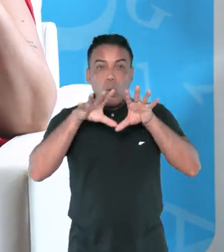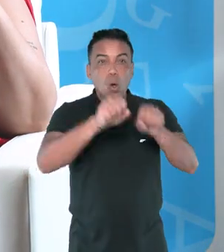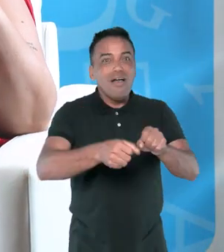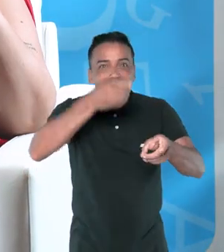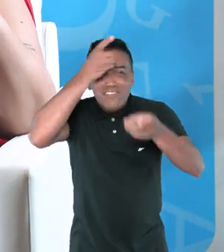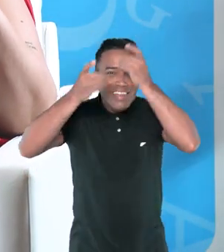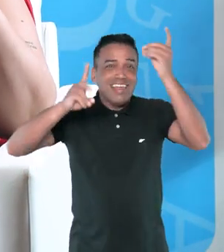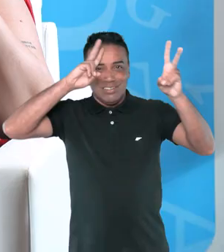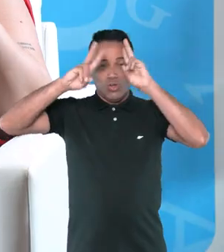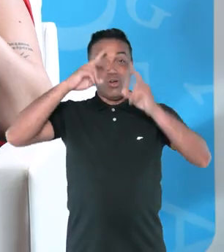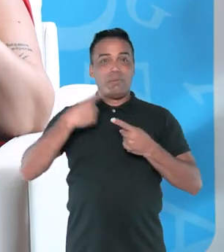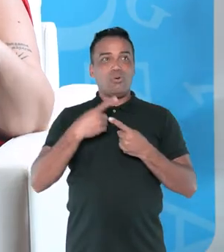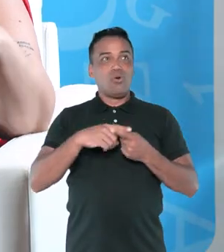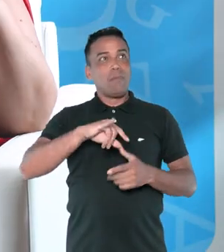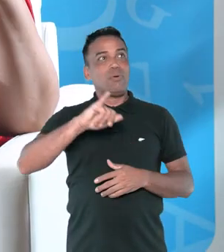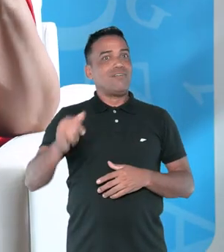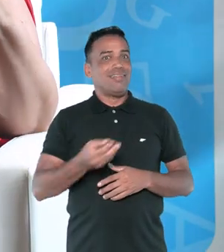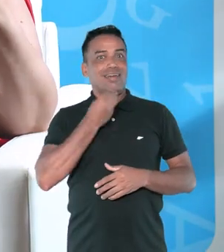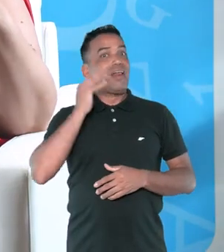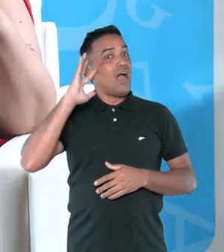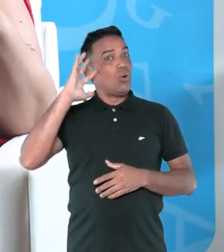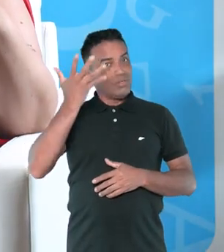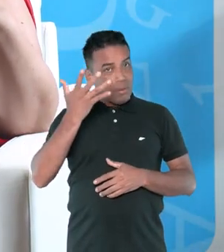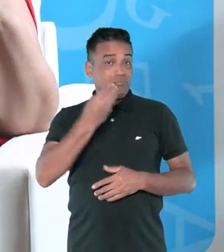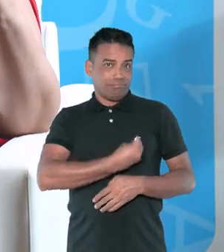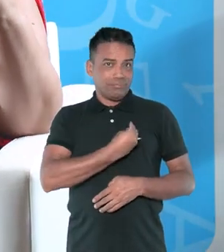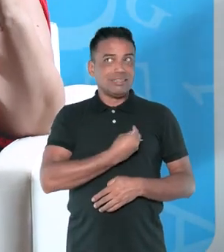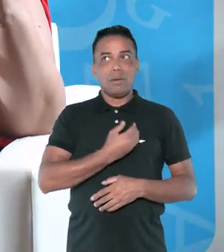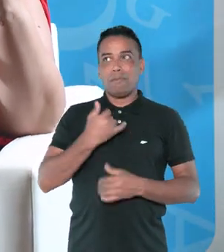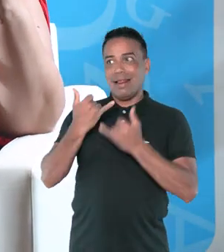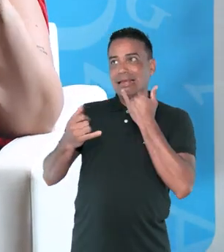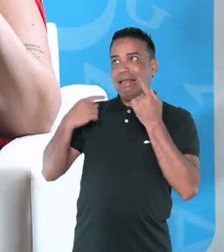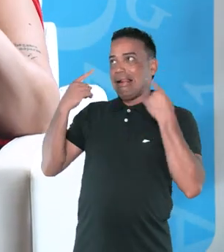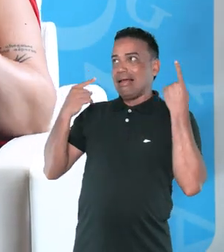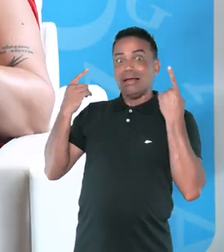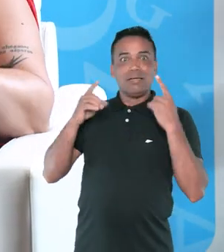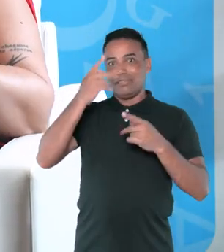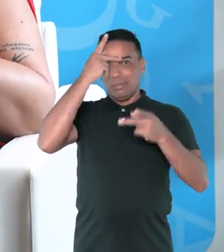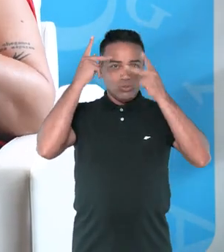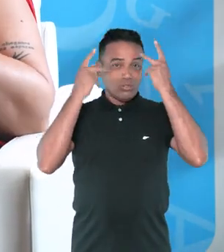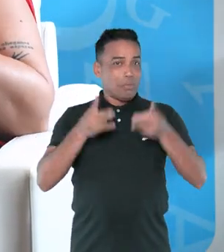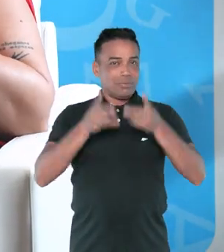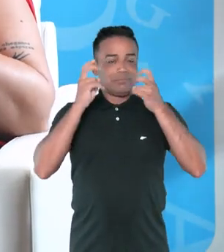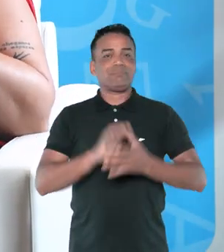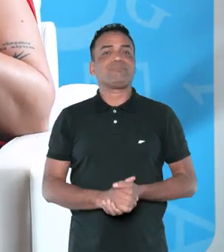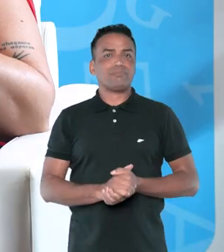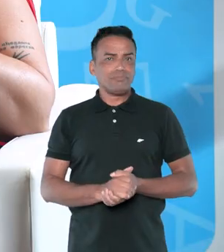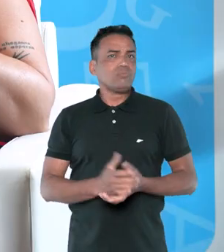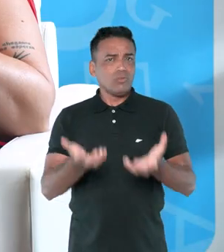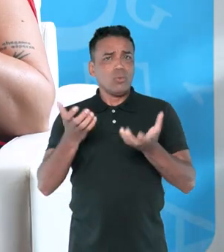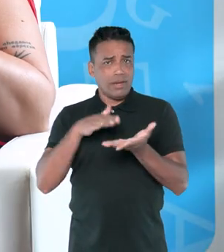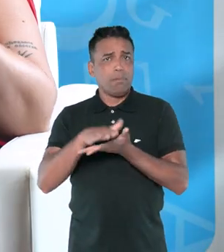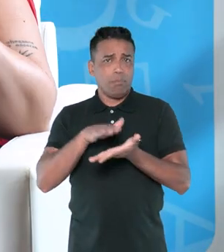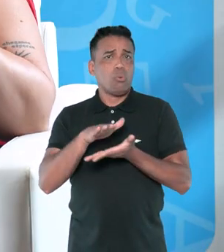muita loucura. Eu acho que ali já dava para notar que os meus parafusos não estavam apertados, mas ninguém notou. Mas eu queria